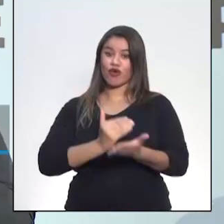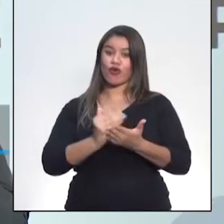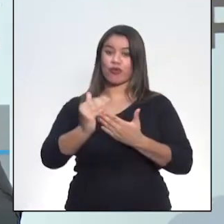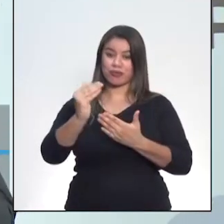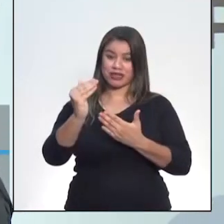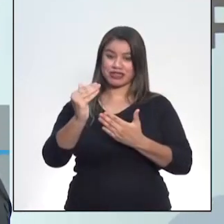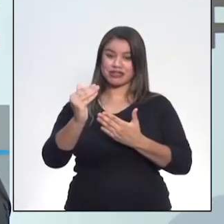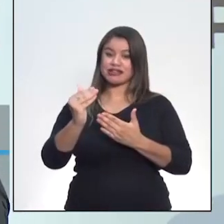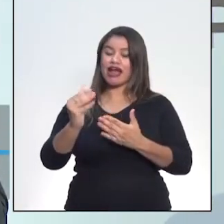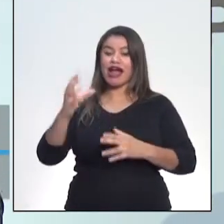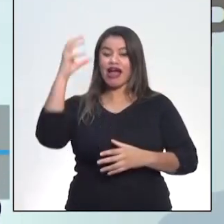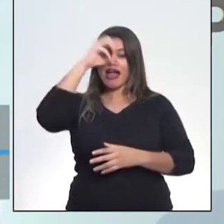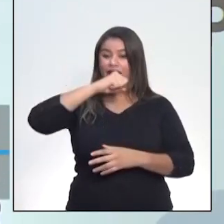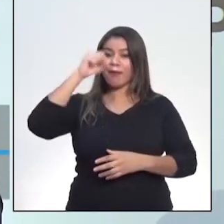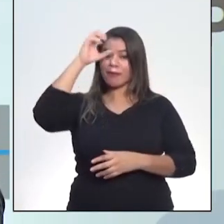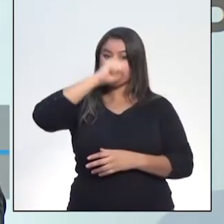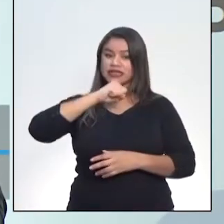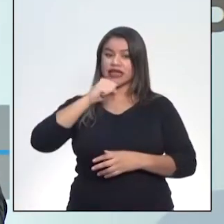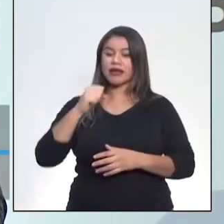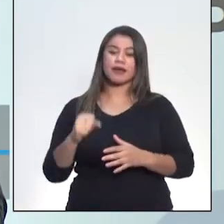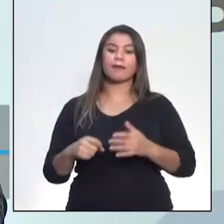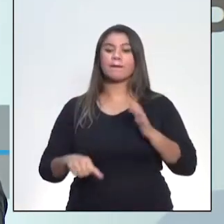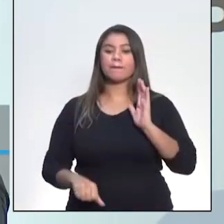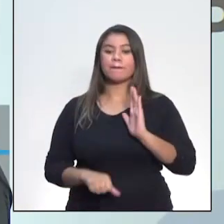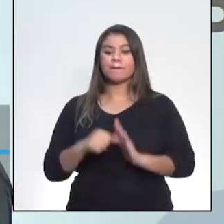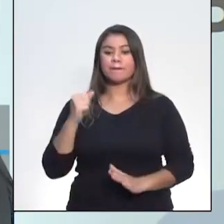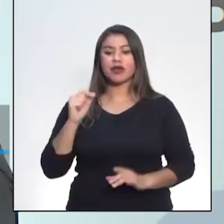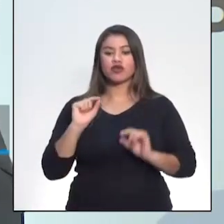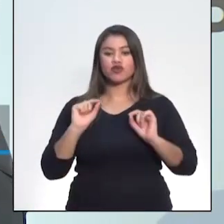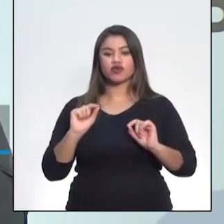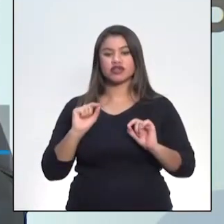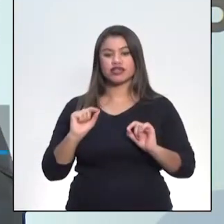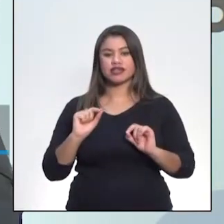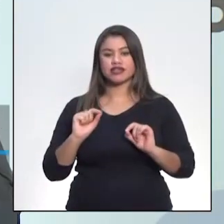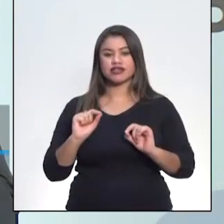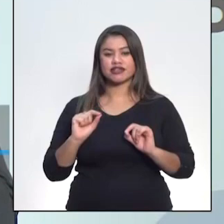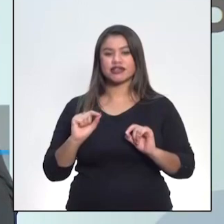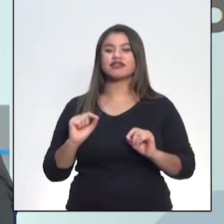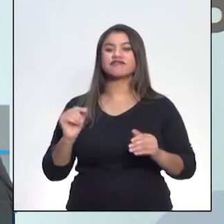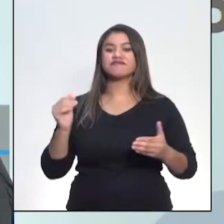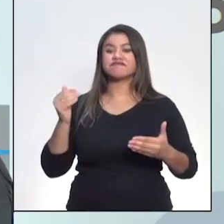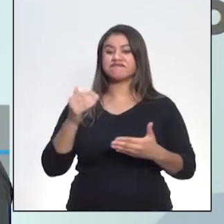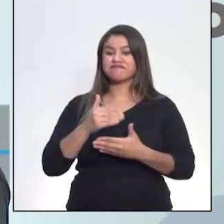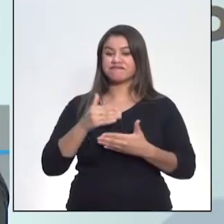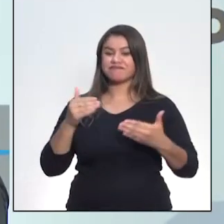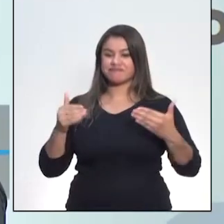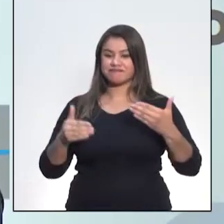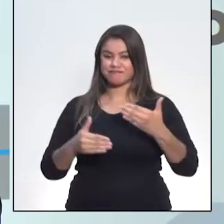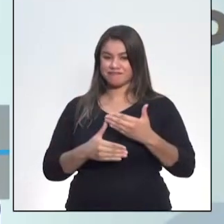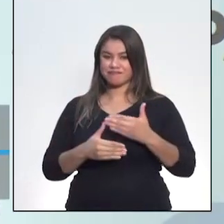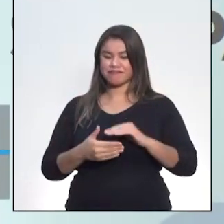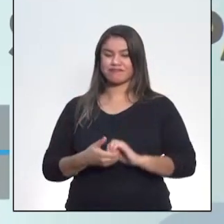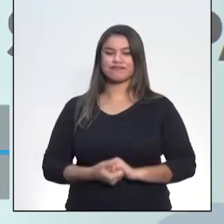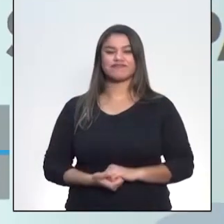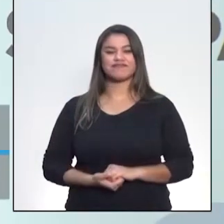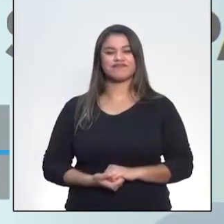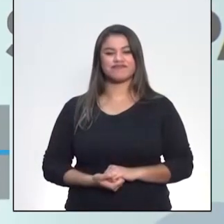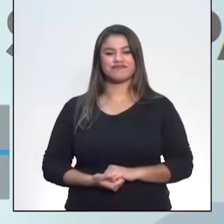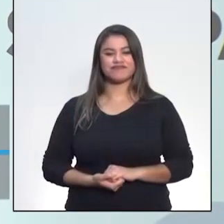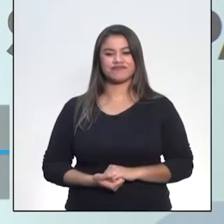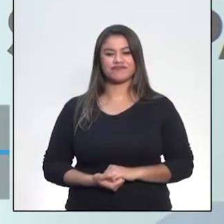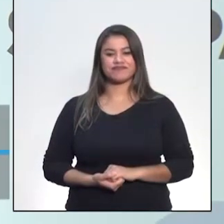o conhecimento, nós vamos colocar para vocês a questão disparadora. Na tela, a